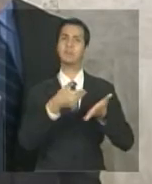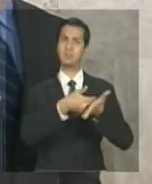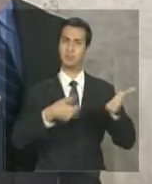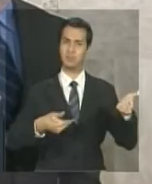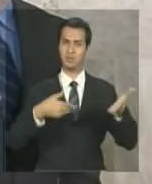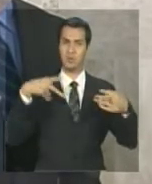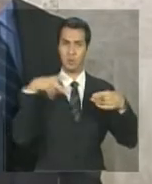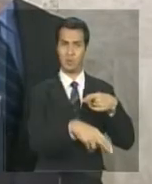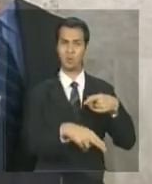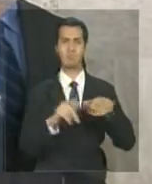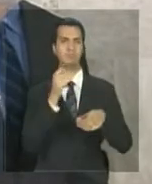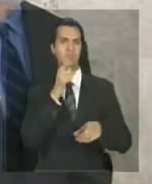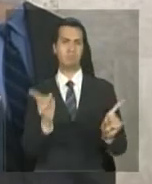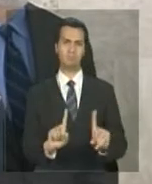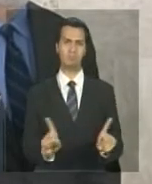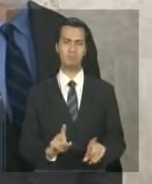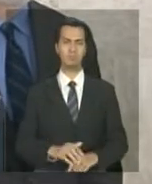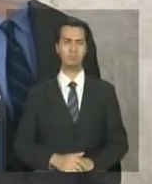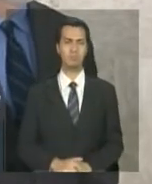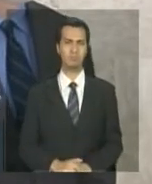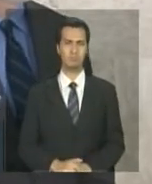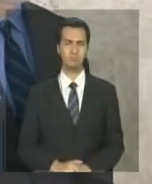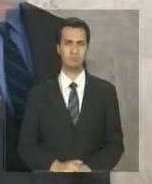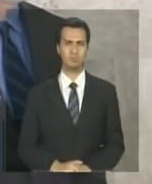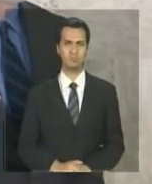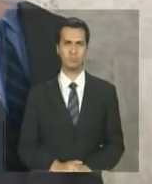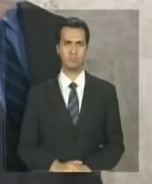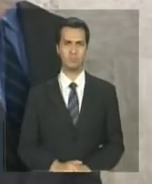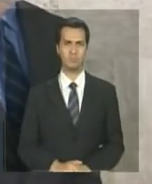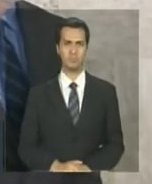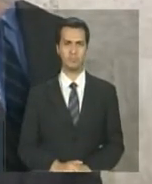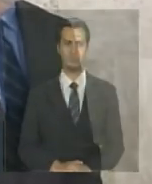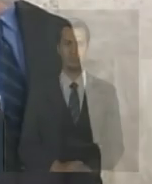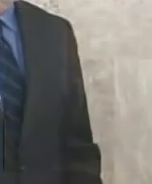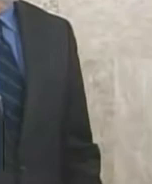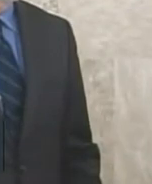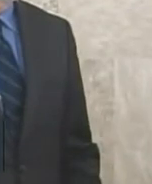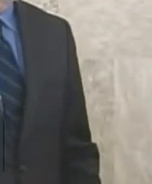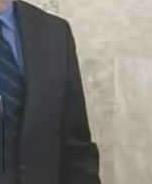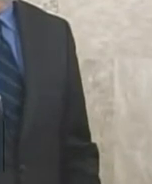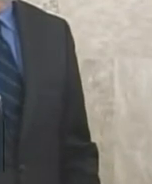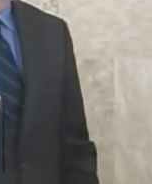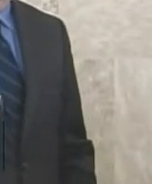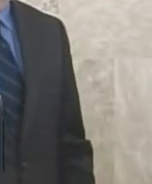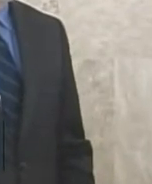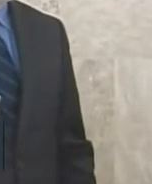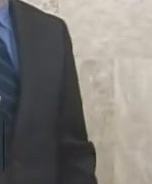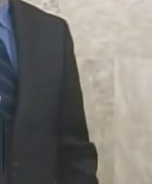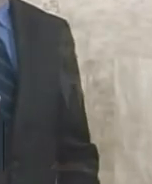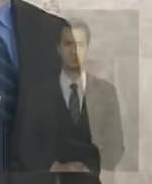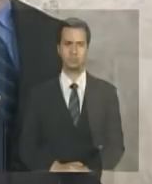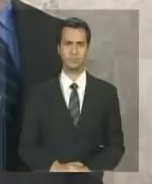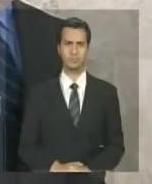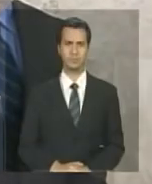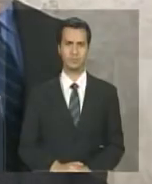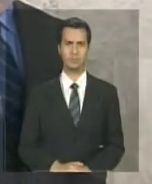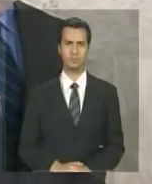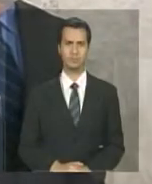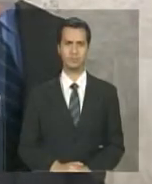uma cláusula prevista em qualquer acordo. E quais são as exigências do Brasil, Não, veja,